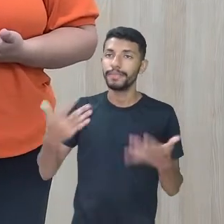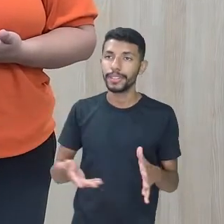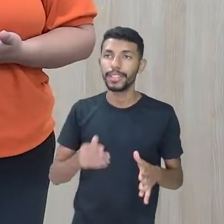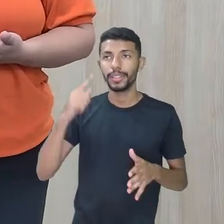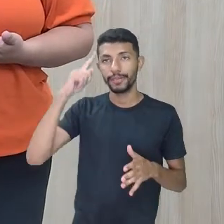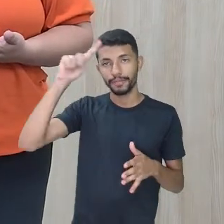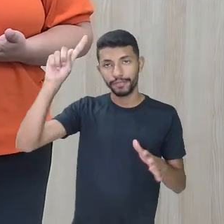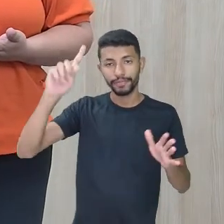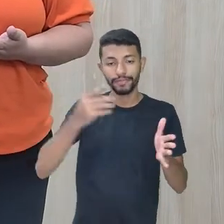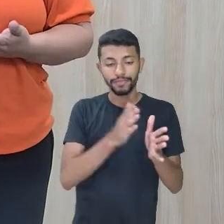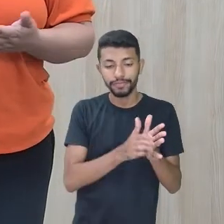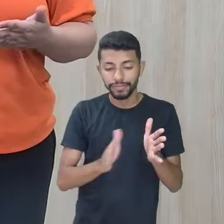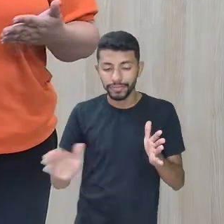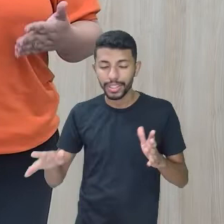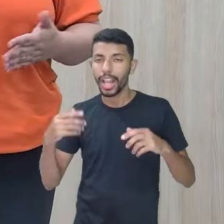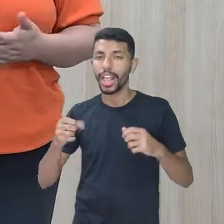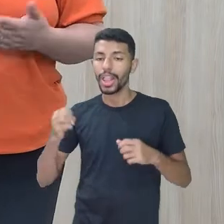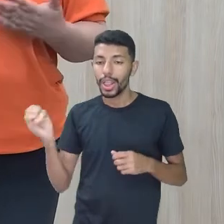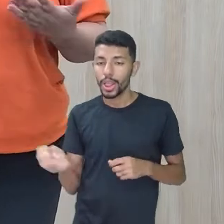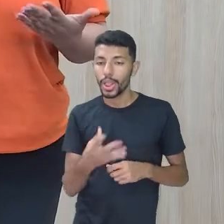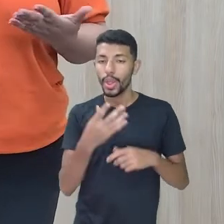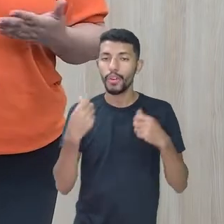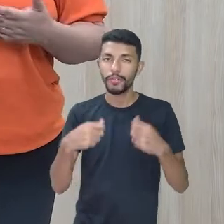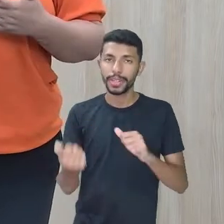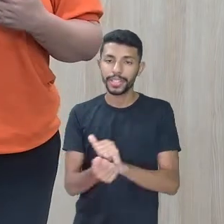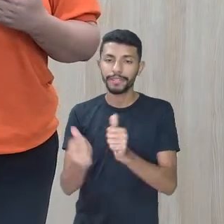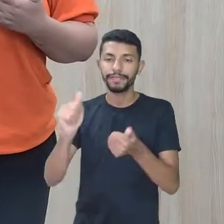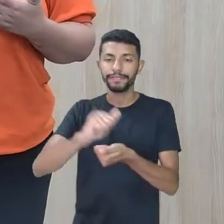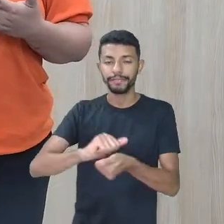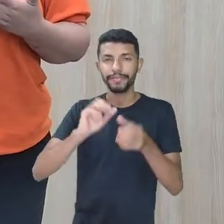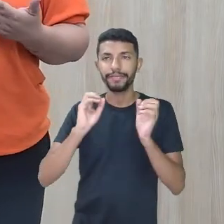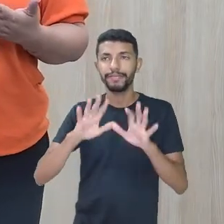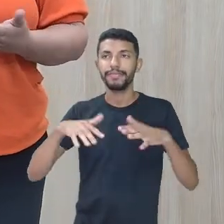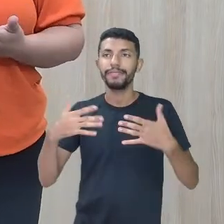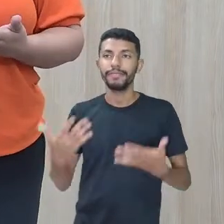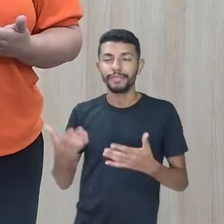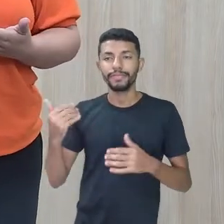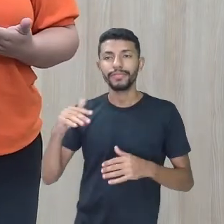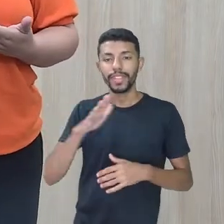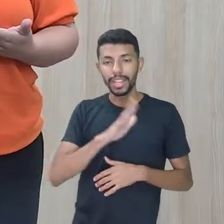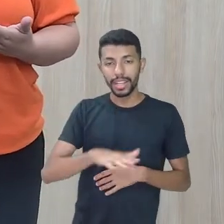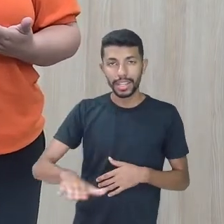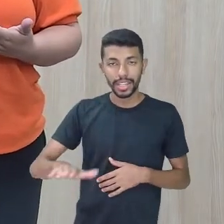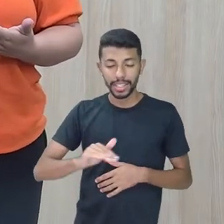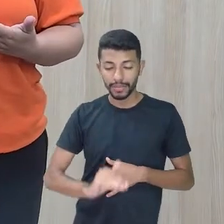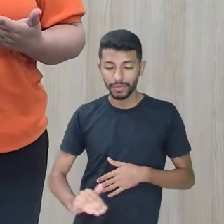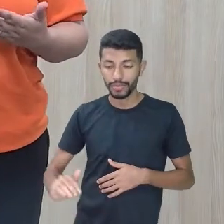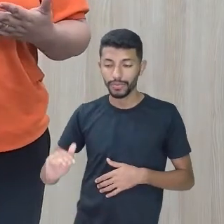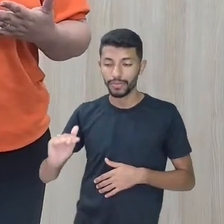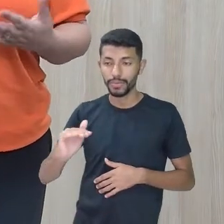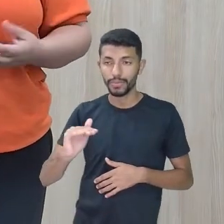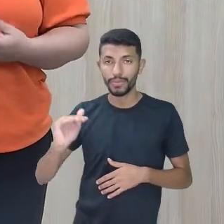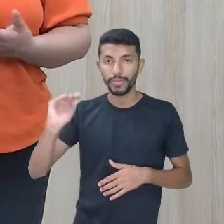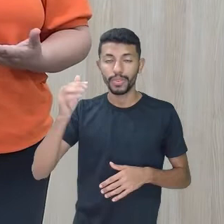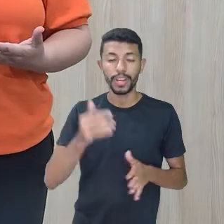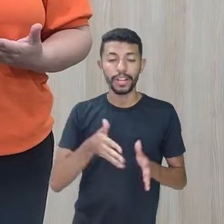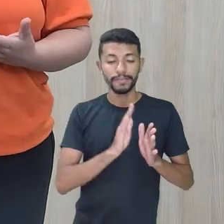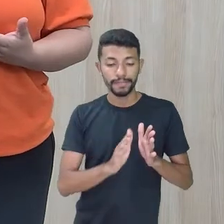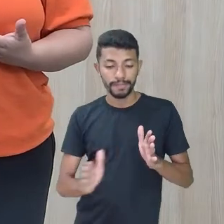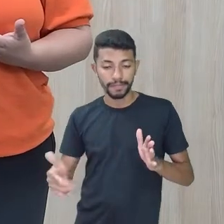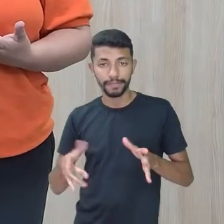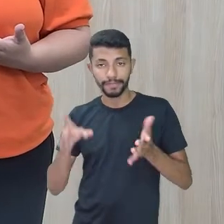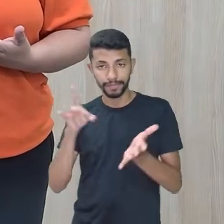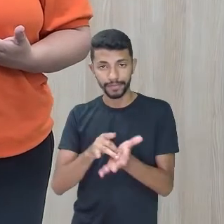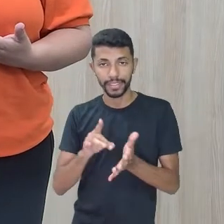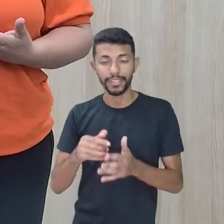para essa criança e aí sim tornar essa criança com essa rotina estabelecida vai ajudá-lo a se